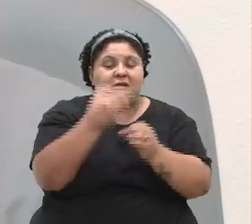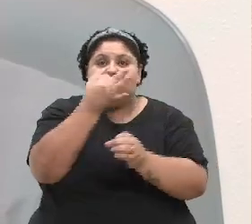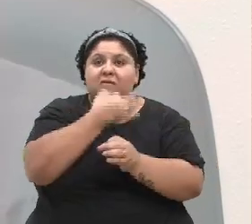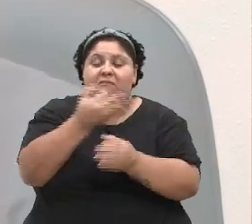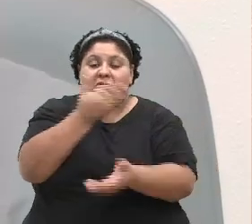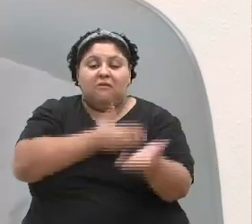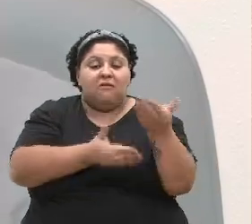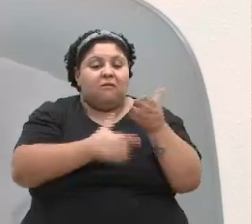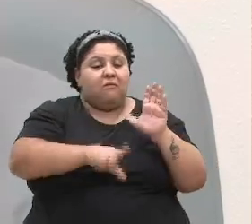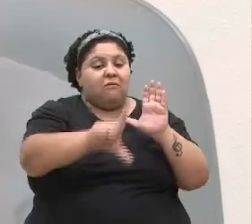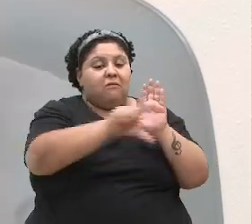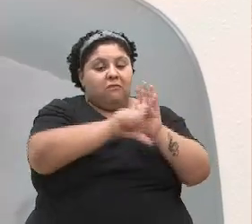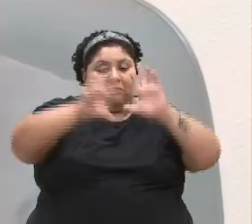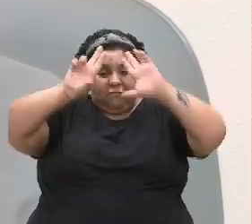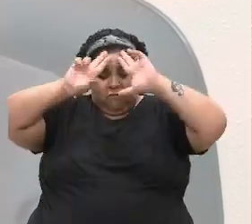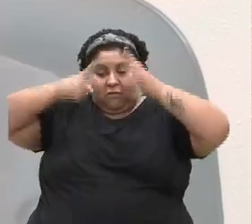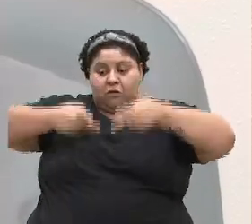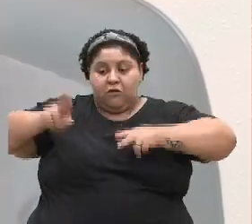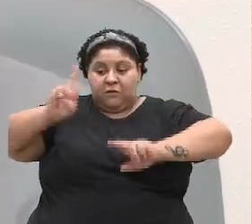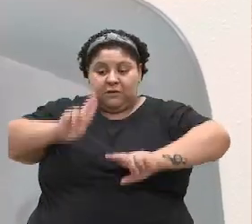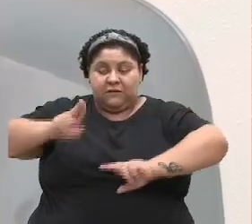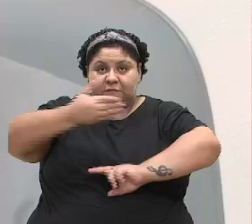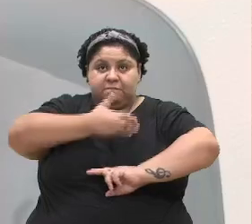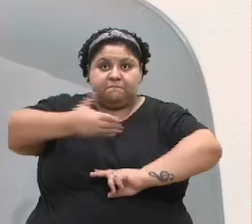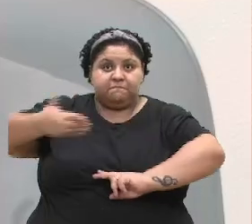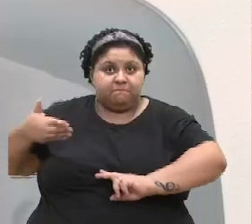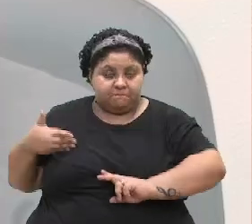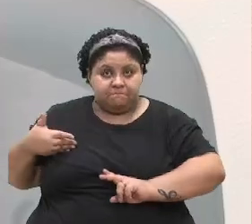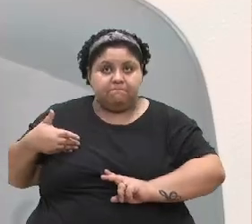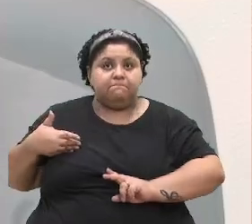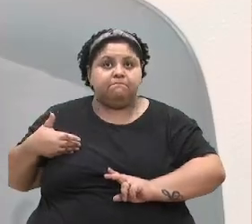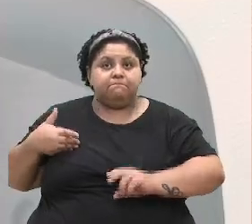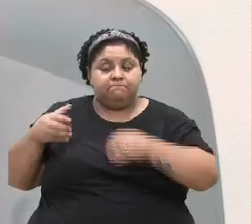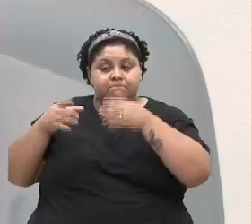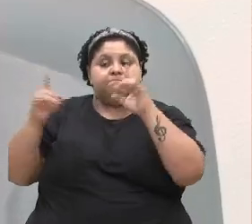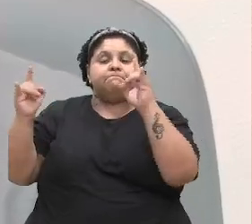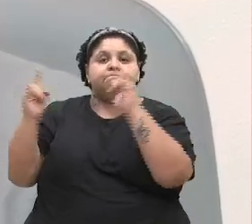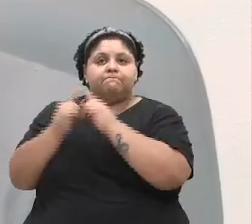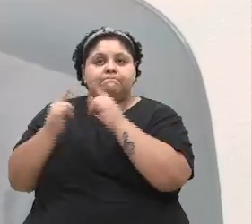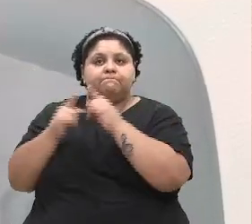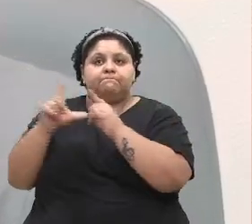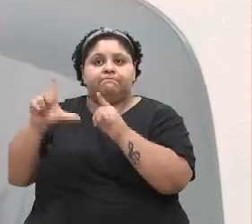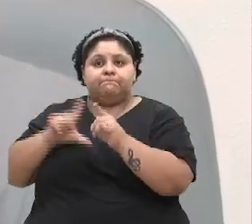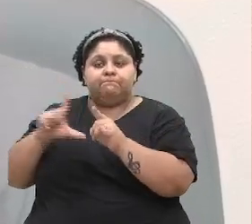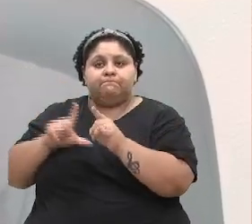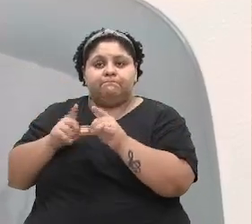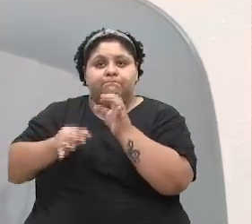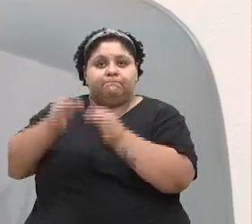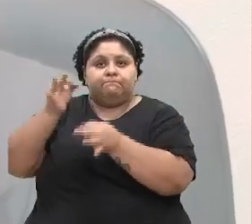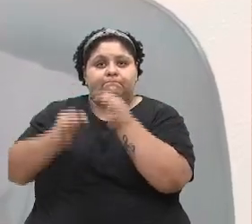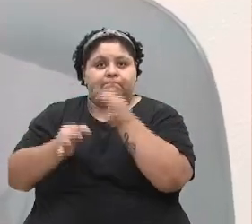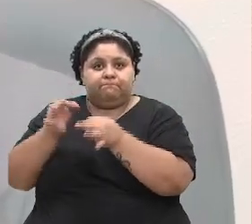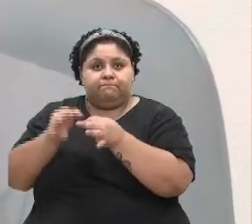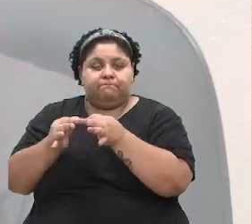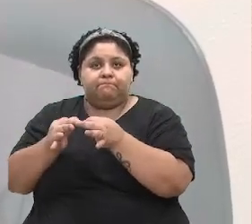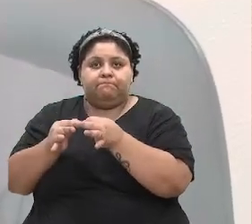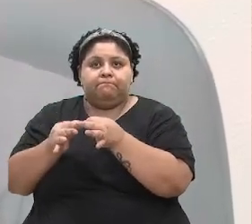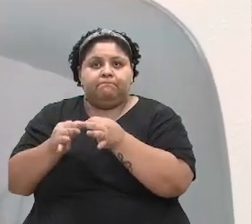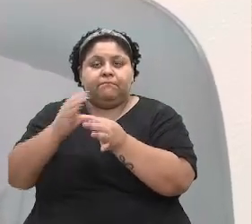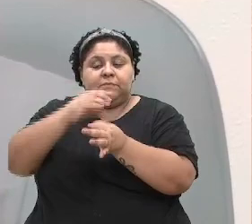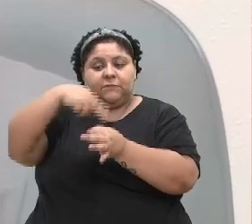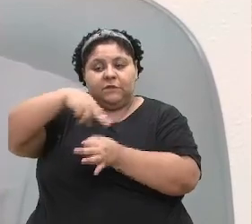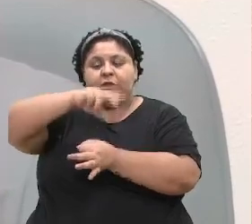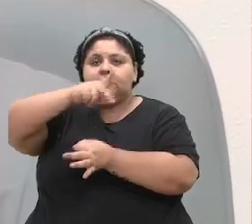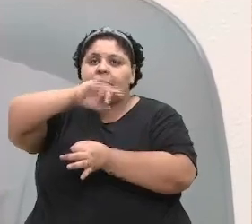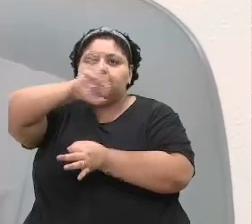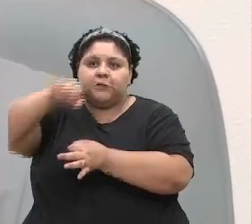para ser reconhecida como de utilidade pública. A instituição possui personalidade jurídica, haja vista estar inscrita no CNPJ, conforme o